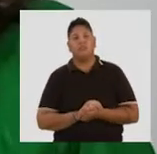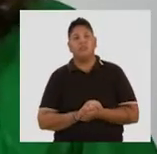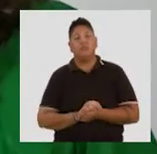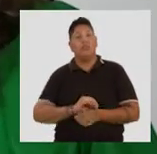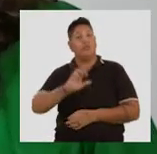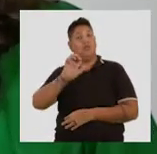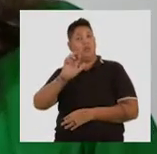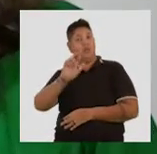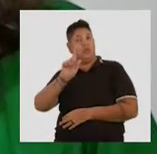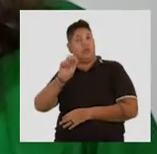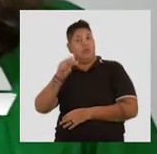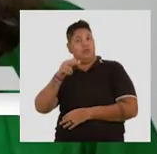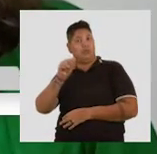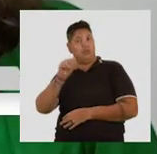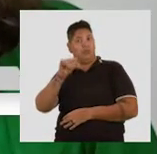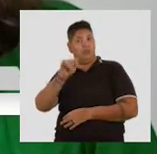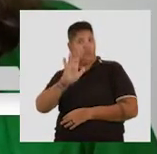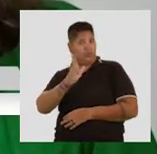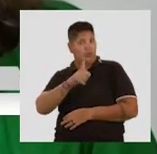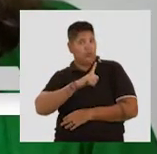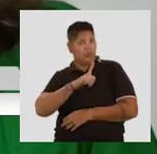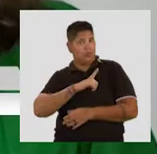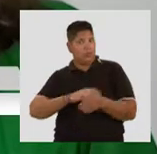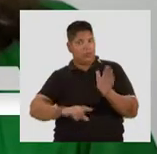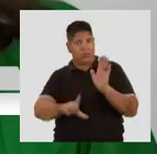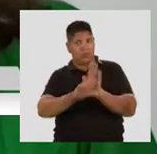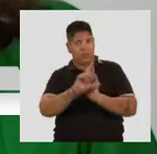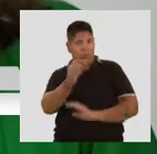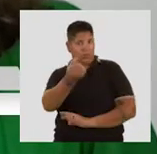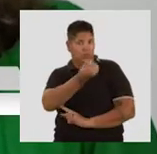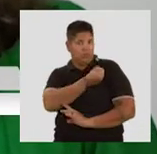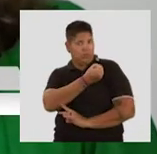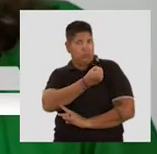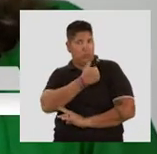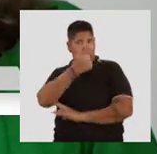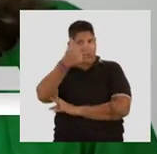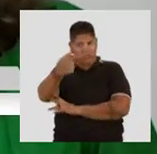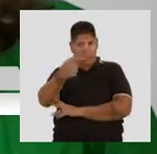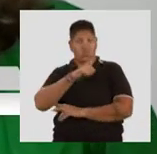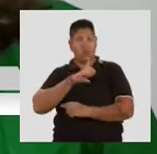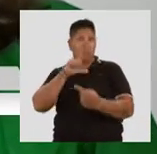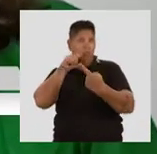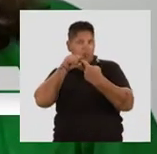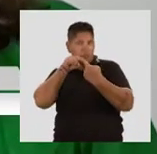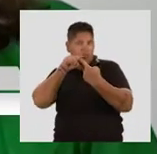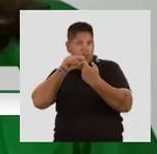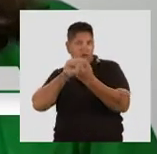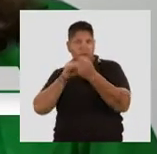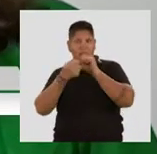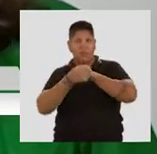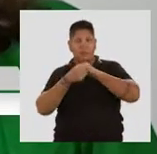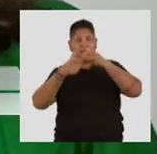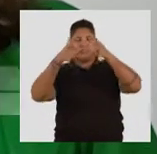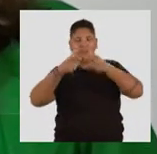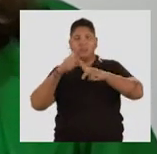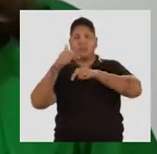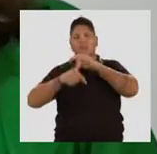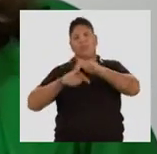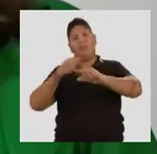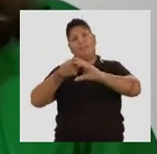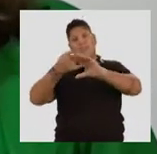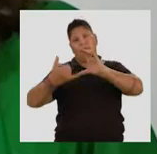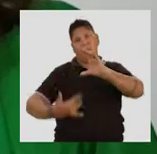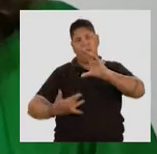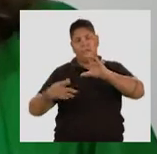A ergonomia está prevista na norma regulamentadora número 17. Ela tem por objetivo adaptar as condições de trabalho